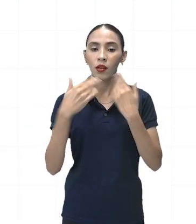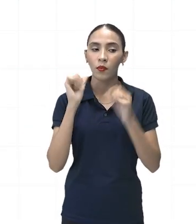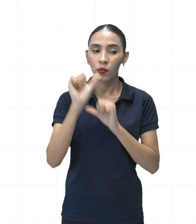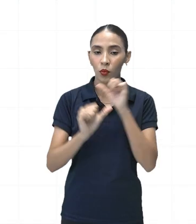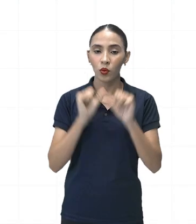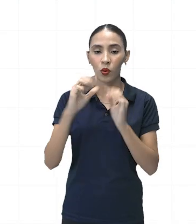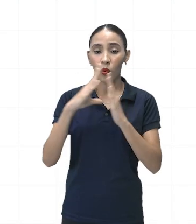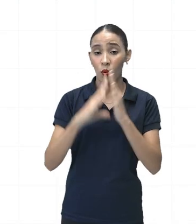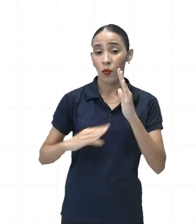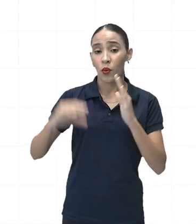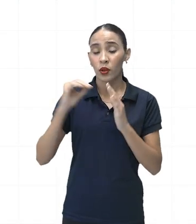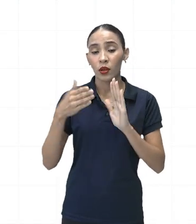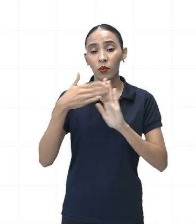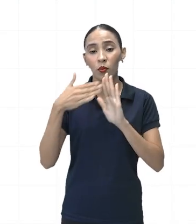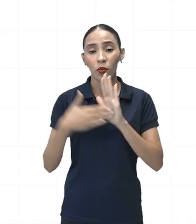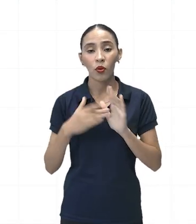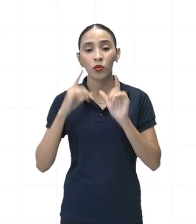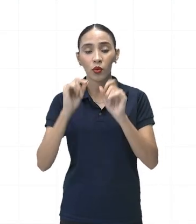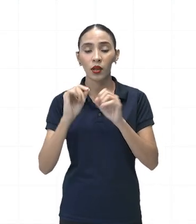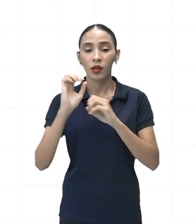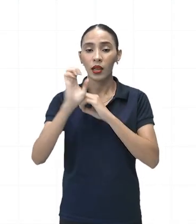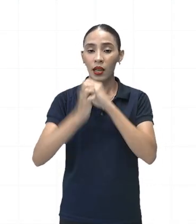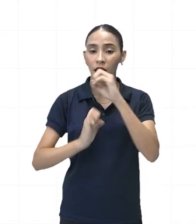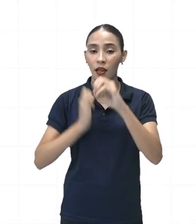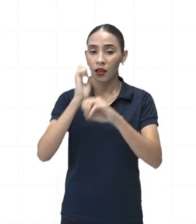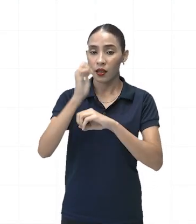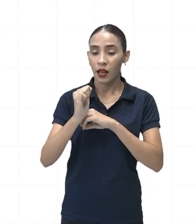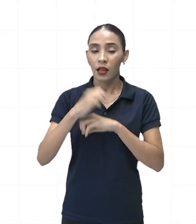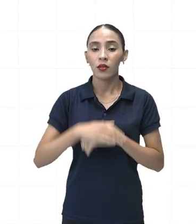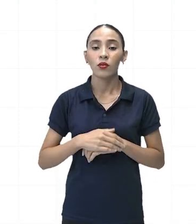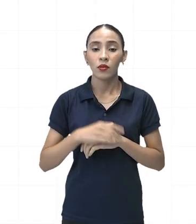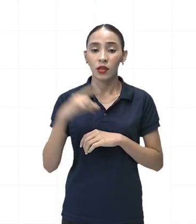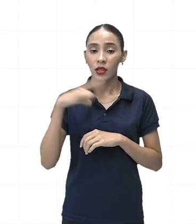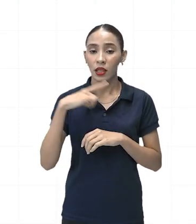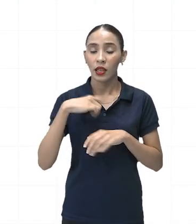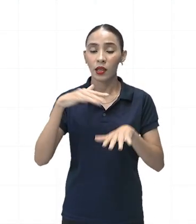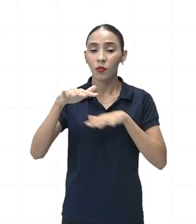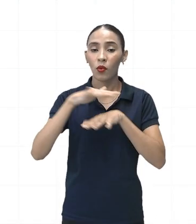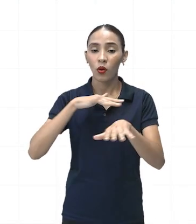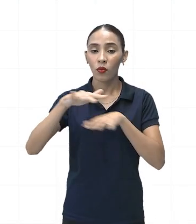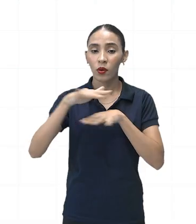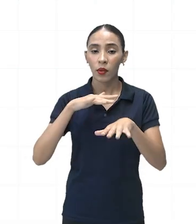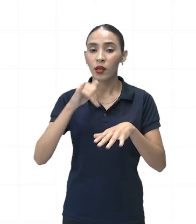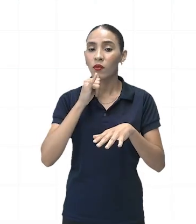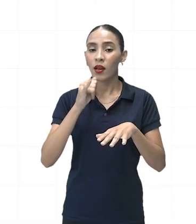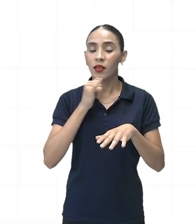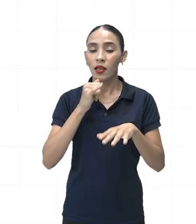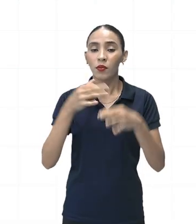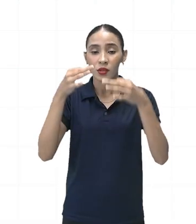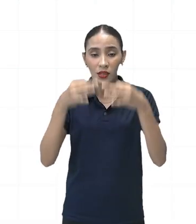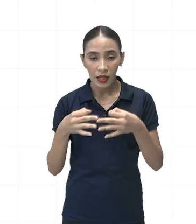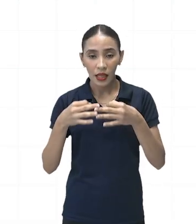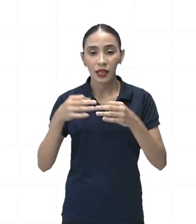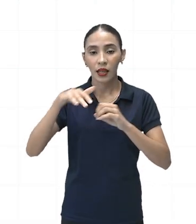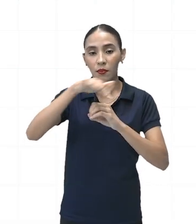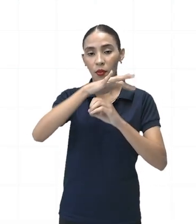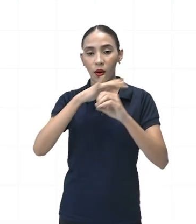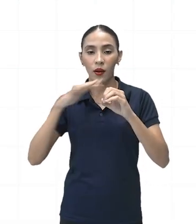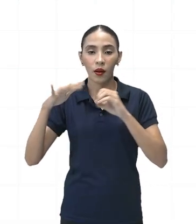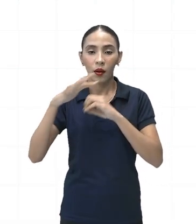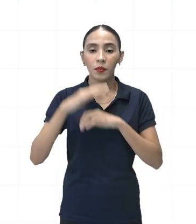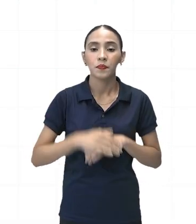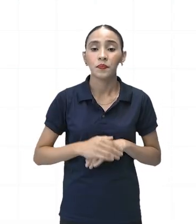de Rutherford, propondo que os elétrons se movem em órbitas definidas ao redor do